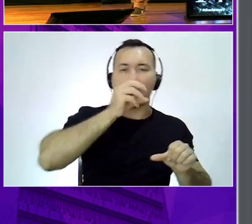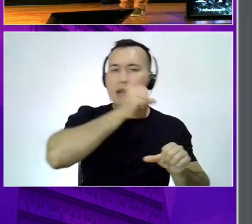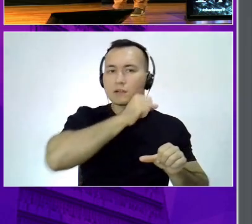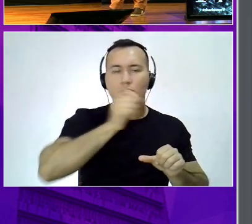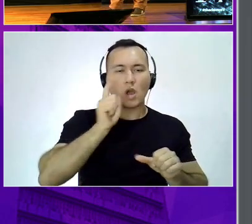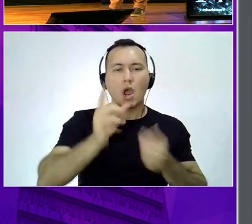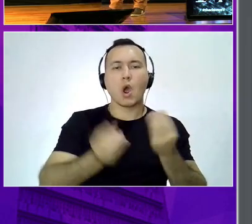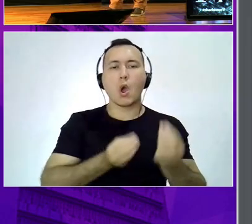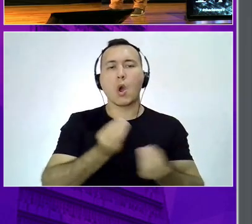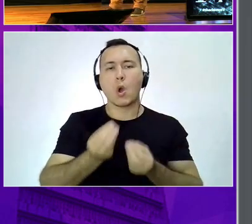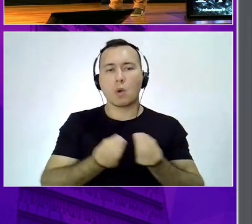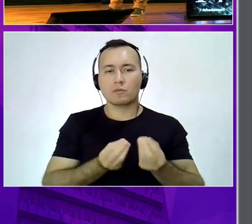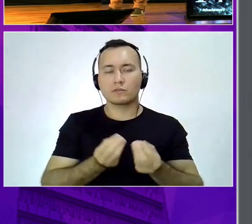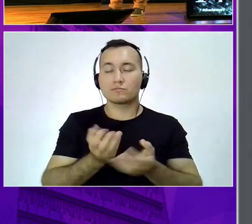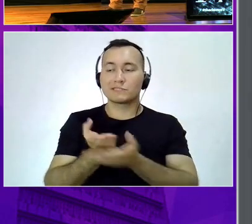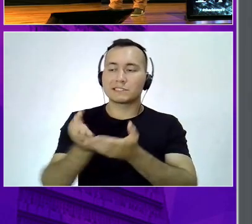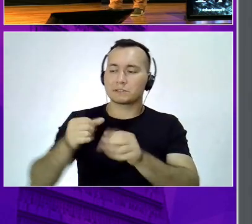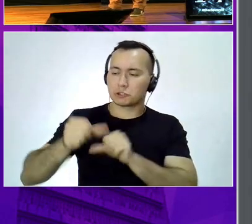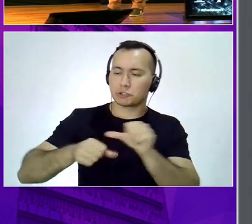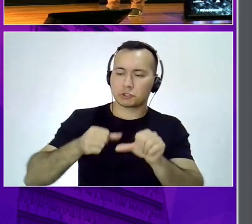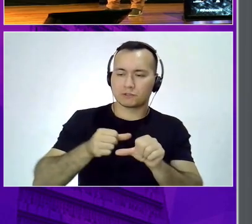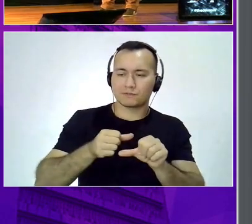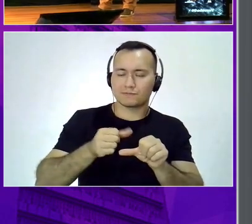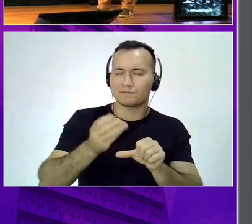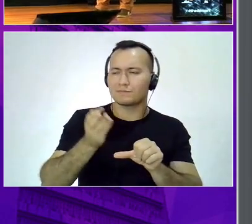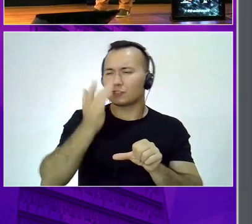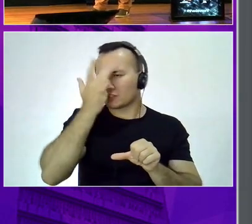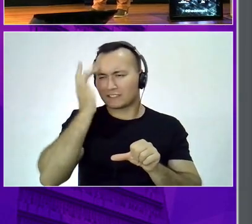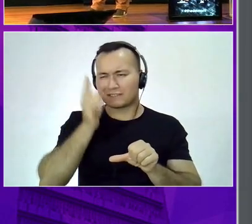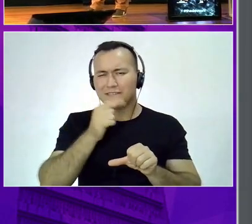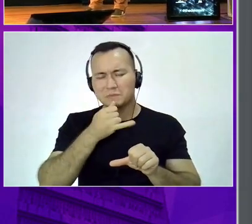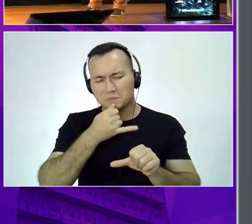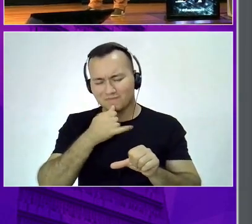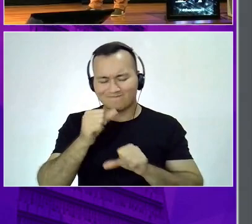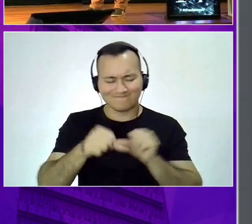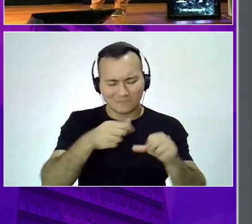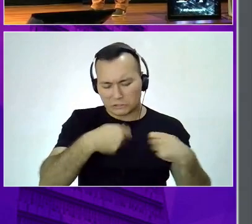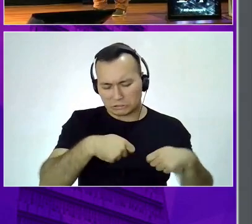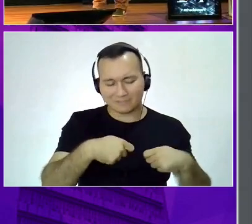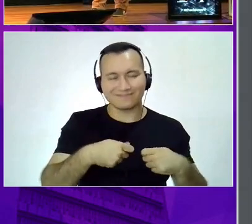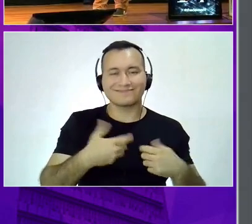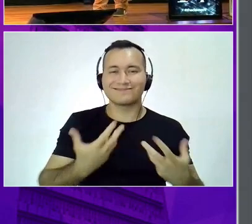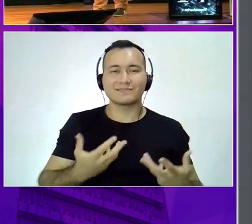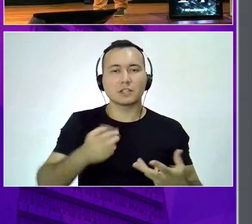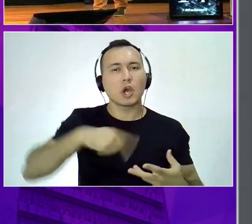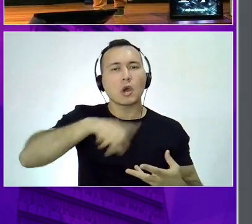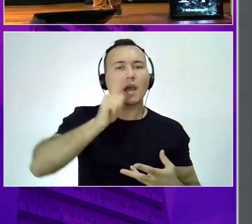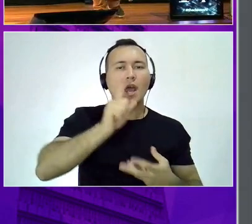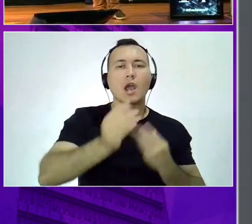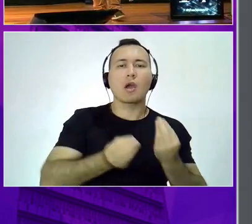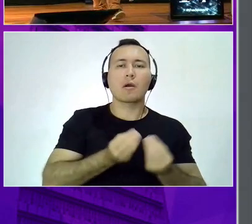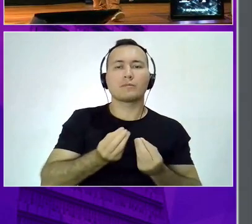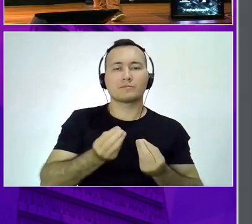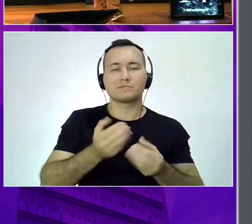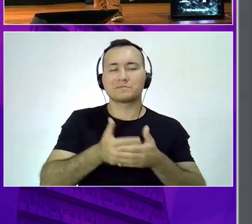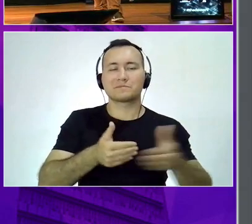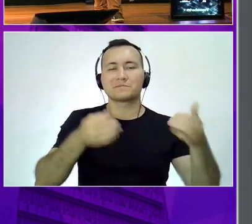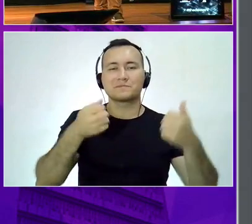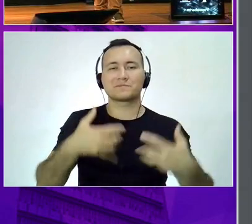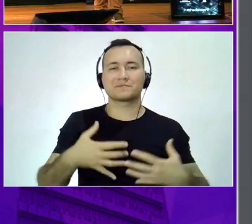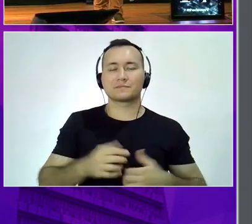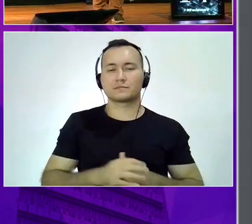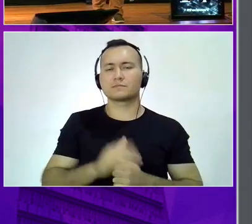isso acontece, o que vocês vão ver. Então vamos lá. Por que as mudanças falham? Né, esse ano eu fiz uma